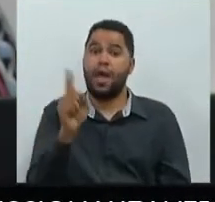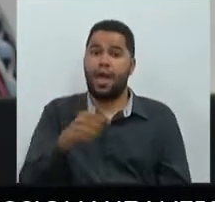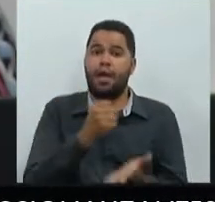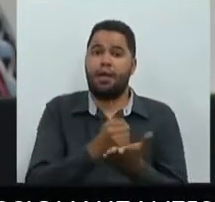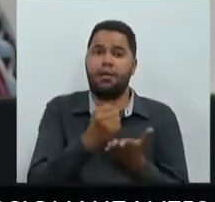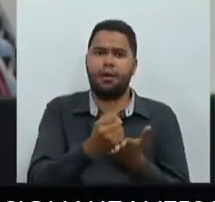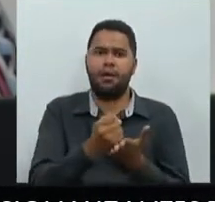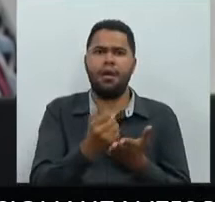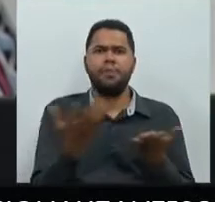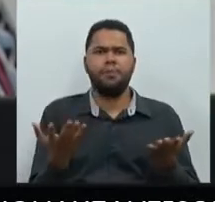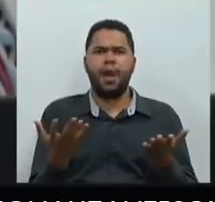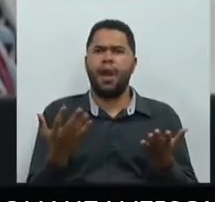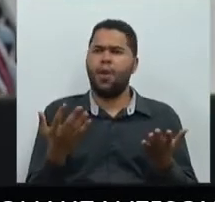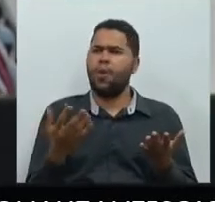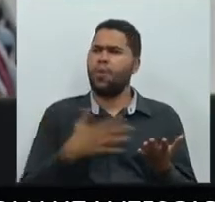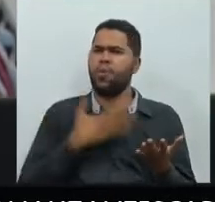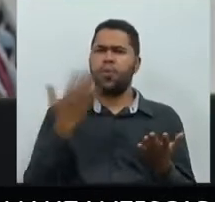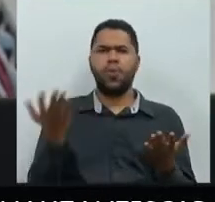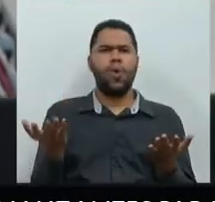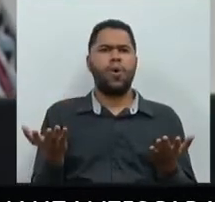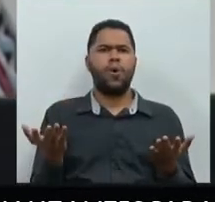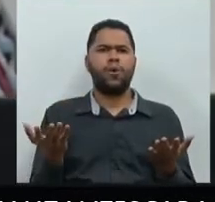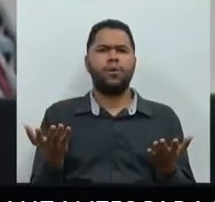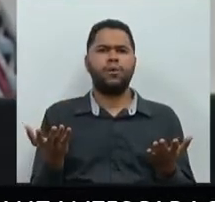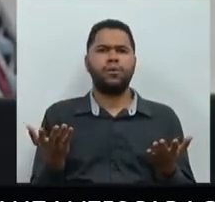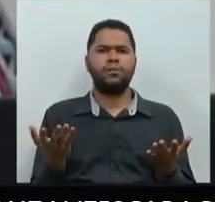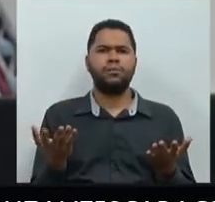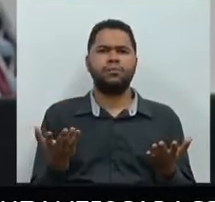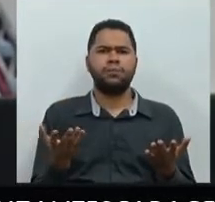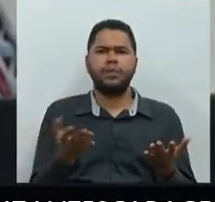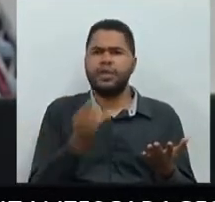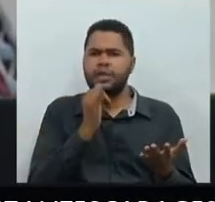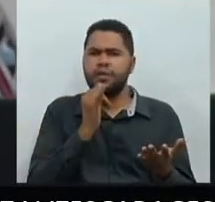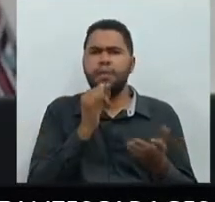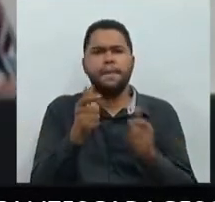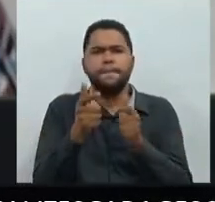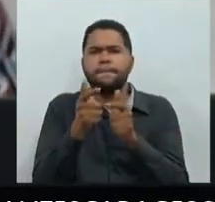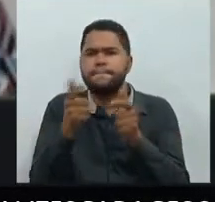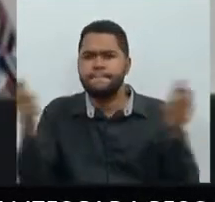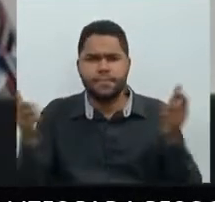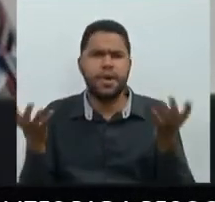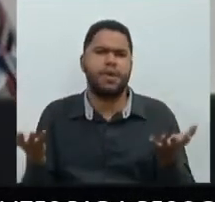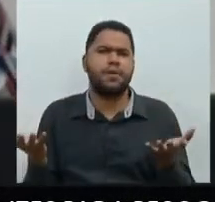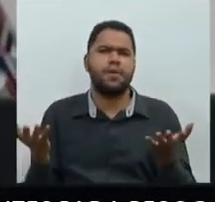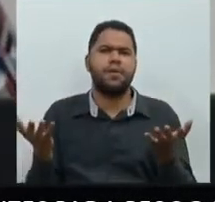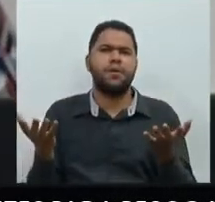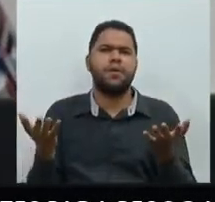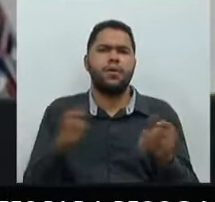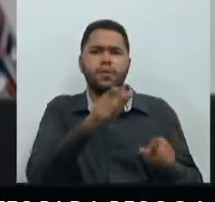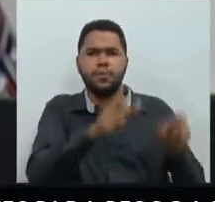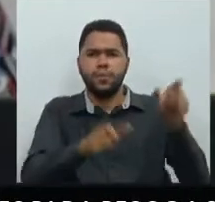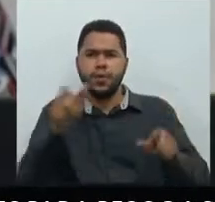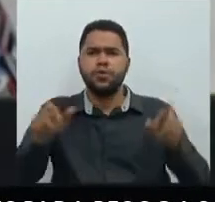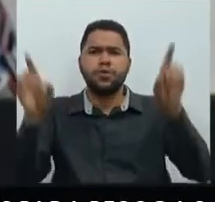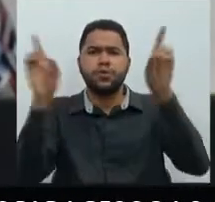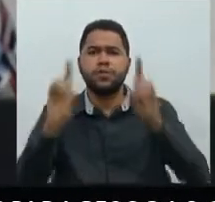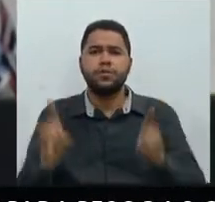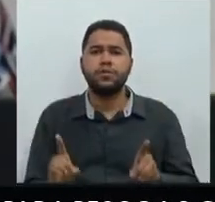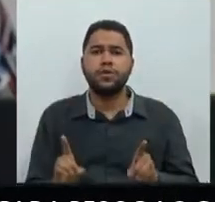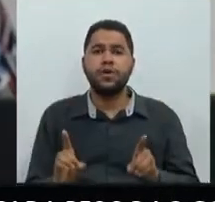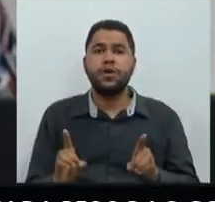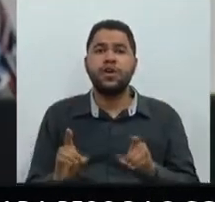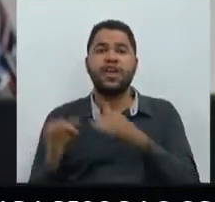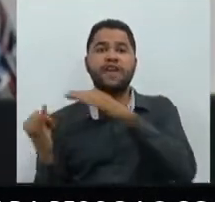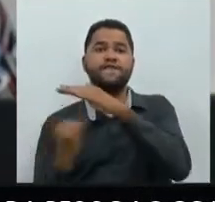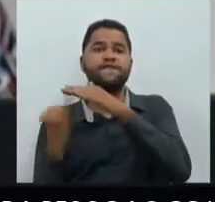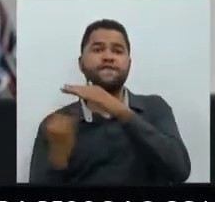me assustou, porque nós não temos aí, né, nós temos grande parte das pessoas no mercado